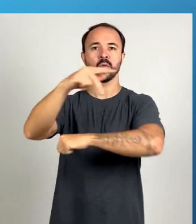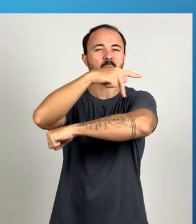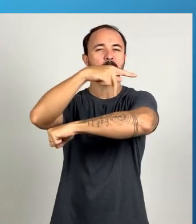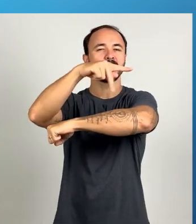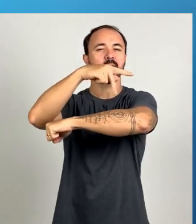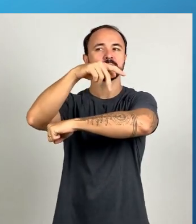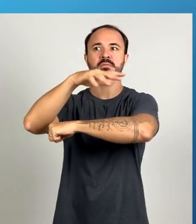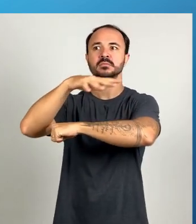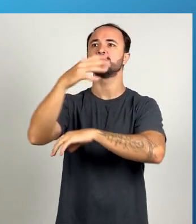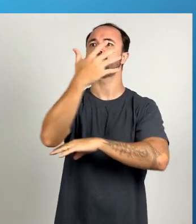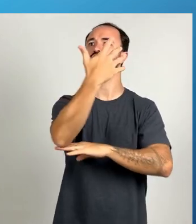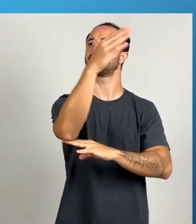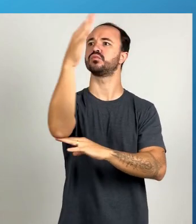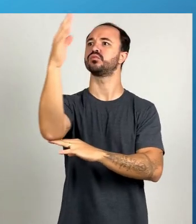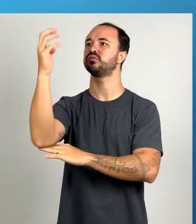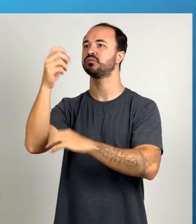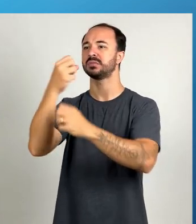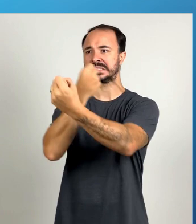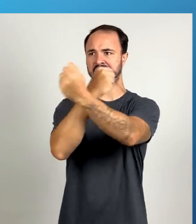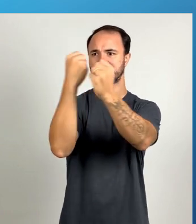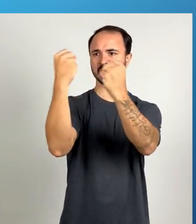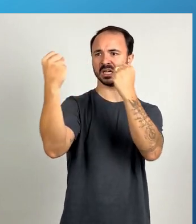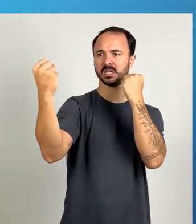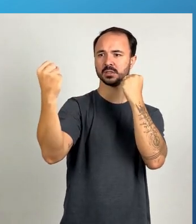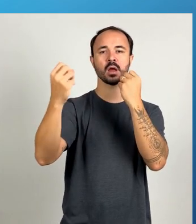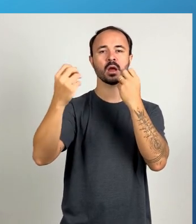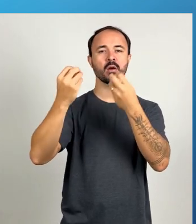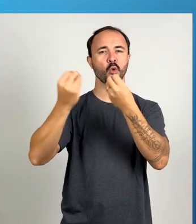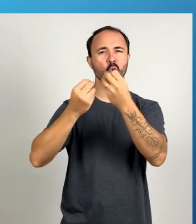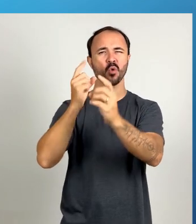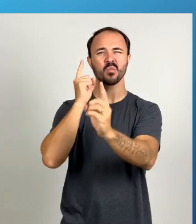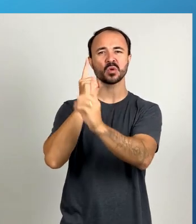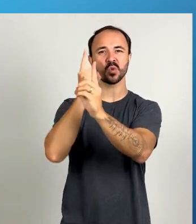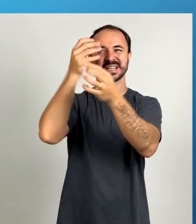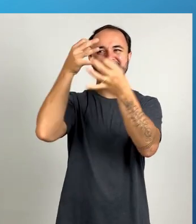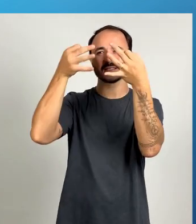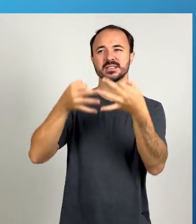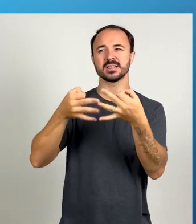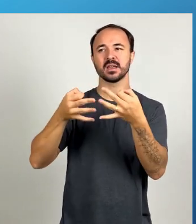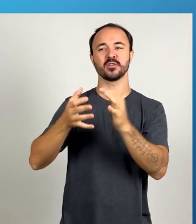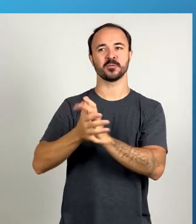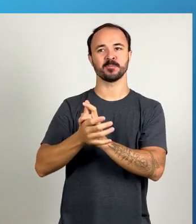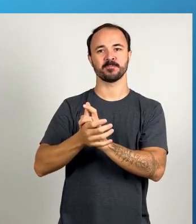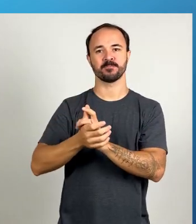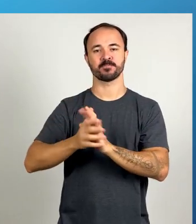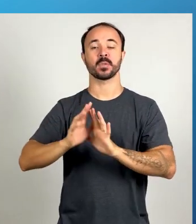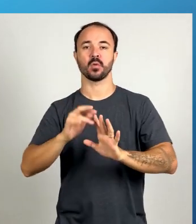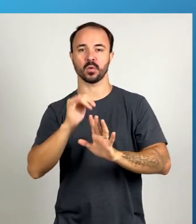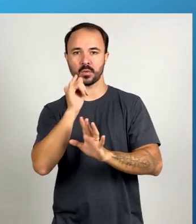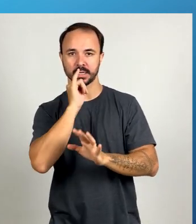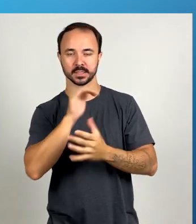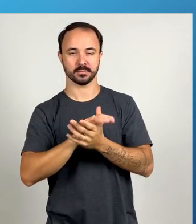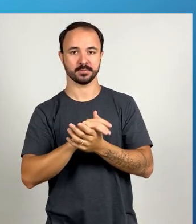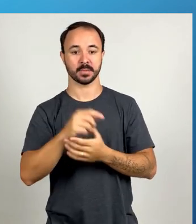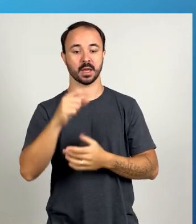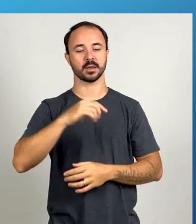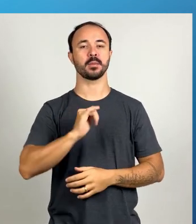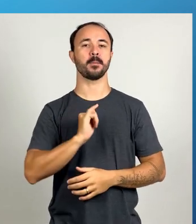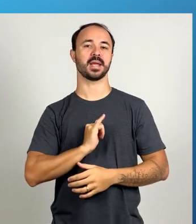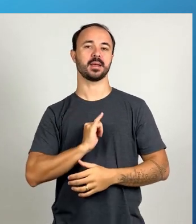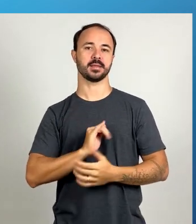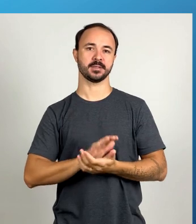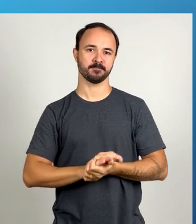seria a latitude e a longitude. Vamos mais uma vez exemplificar a Imperatriz.